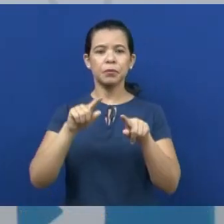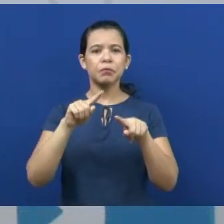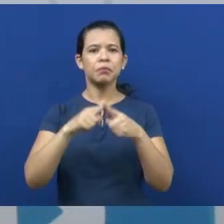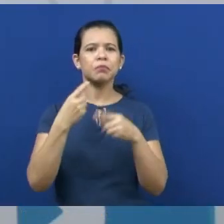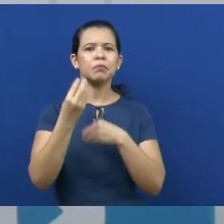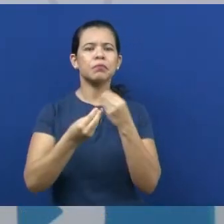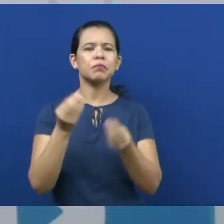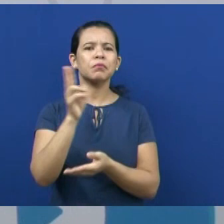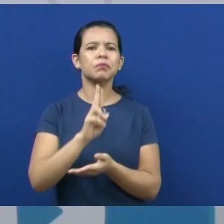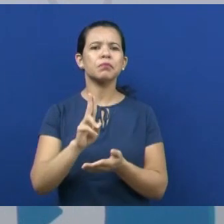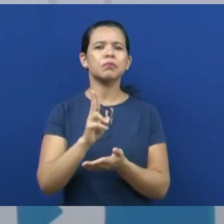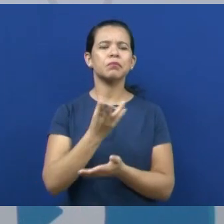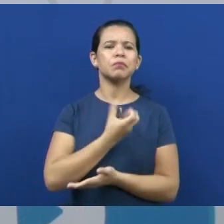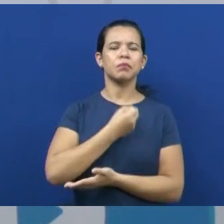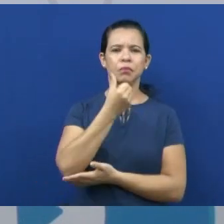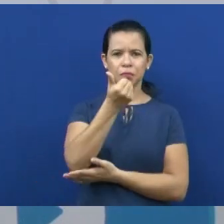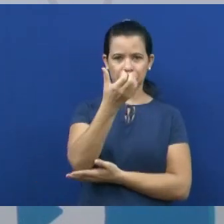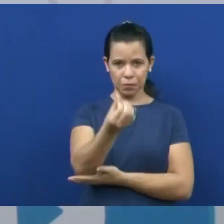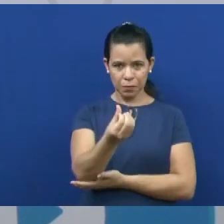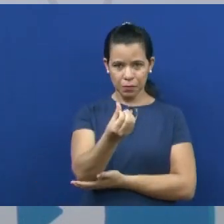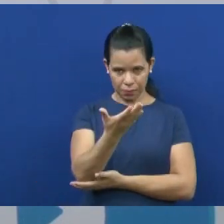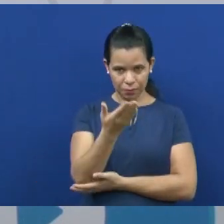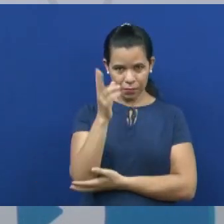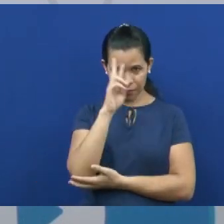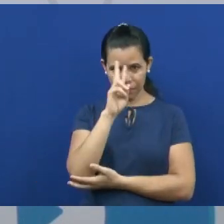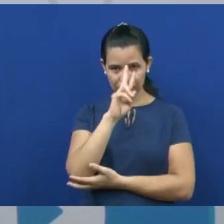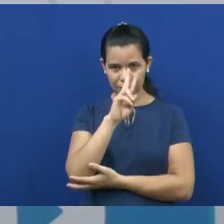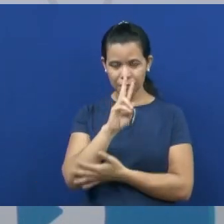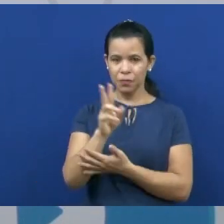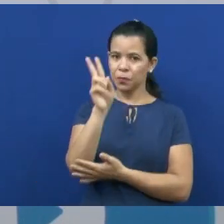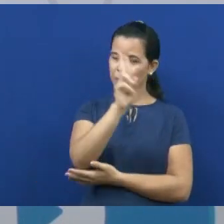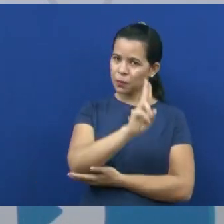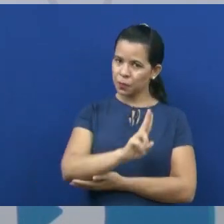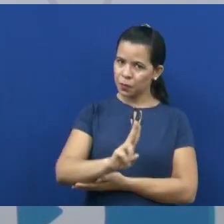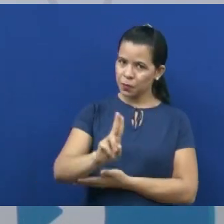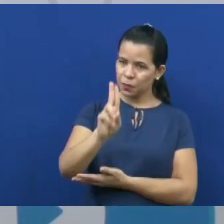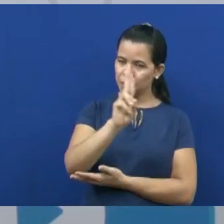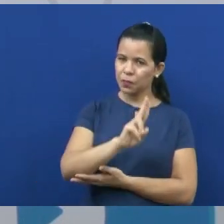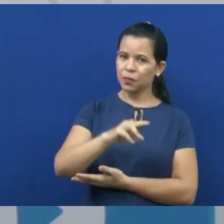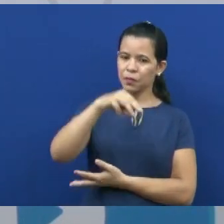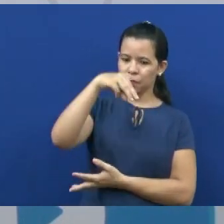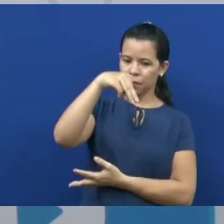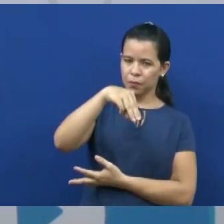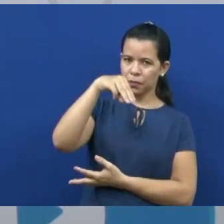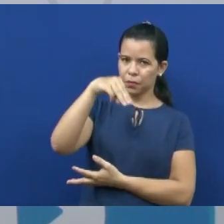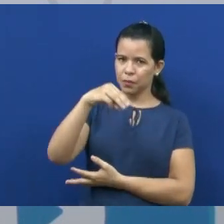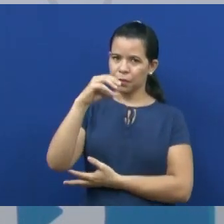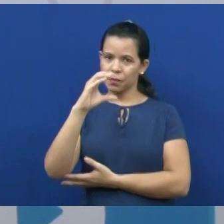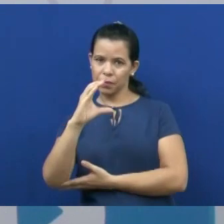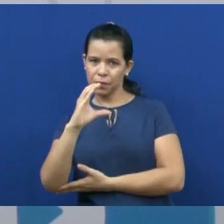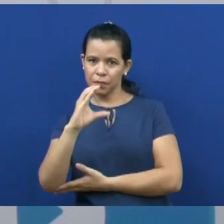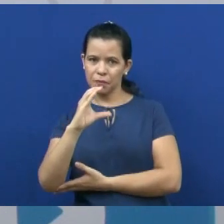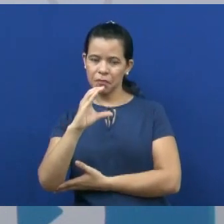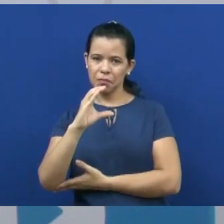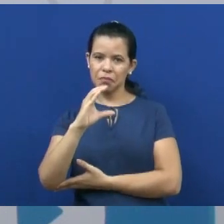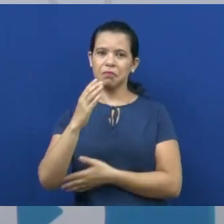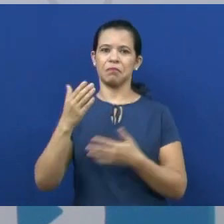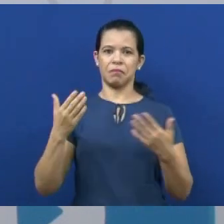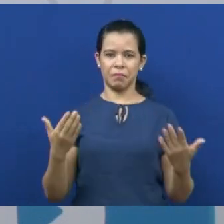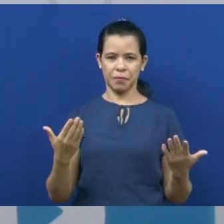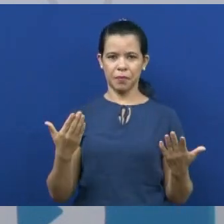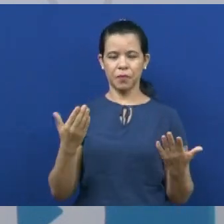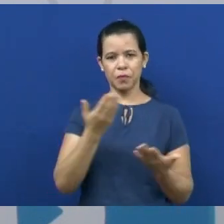16? Ah, lembrou? Você utilizará o MMC. Ou seja,